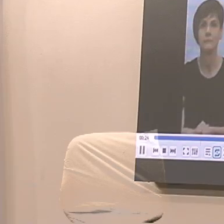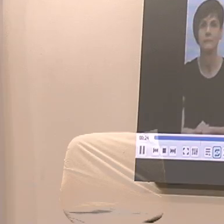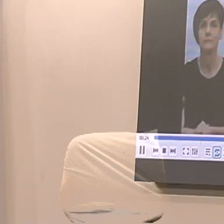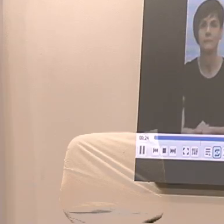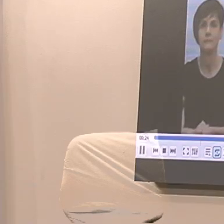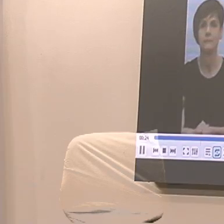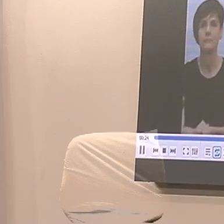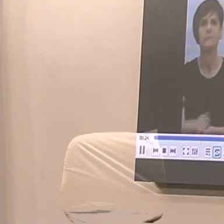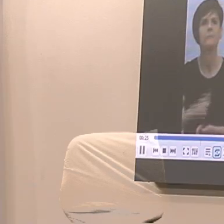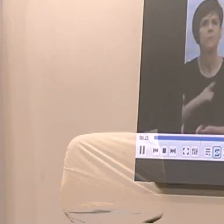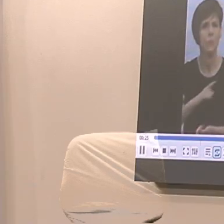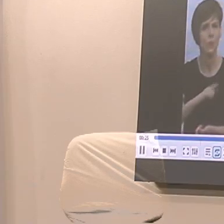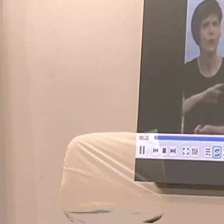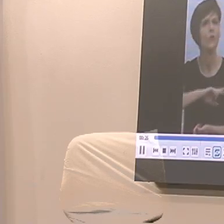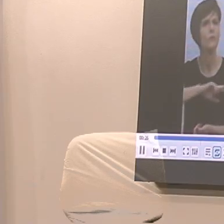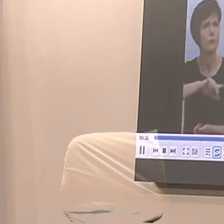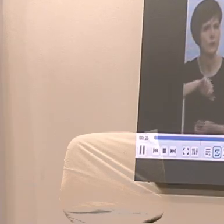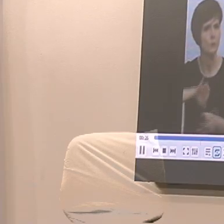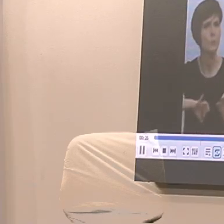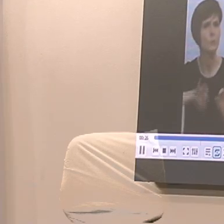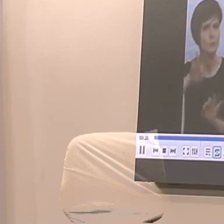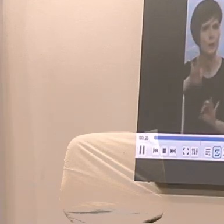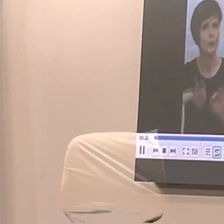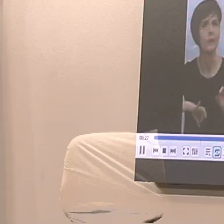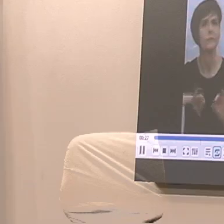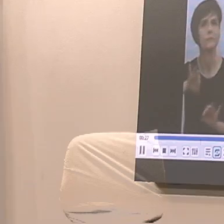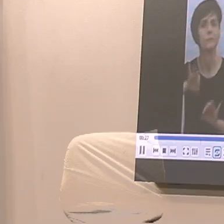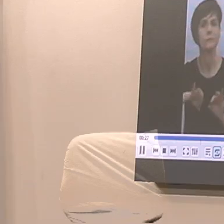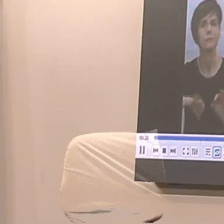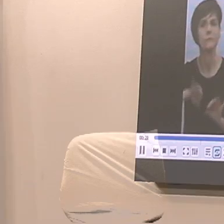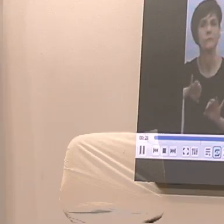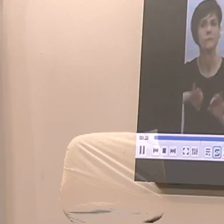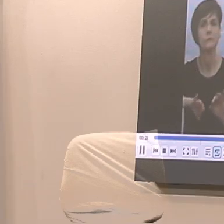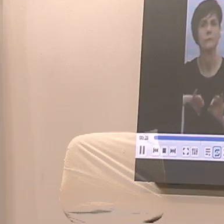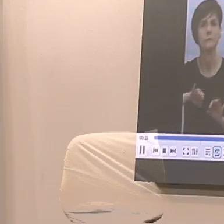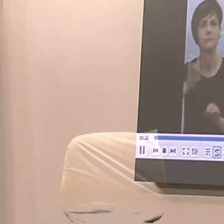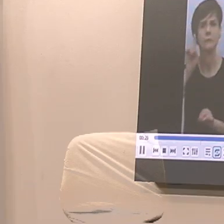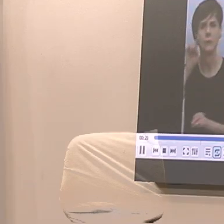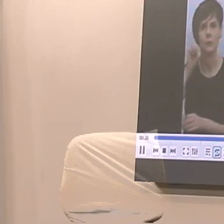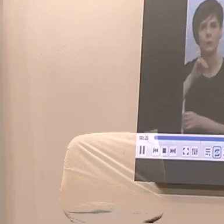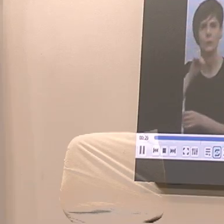Nós temos diversos projetos. NAP, só um minuto.